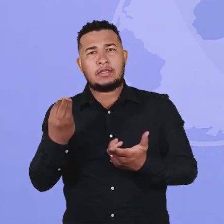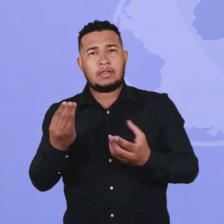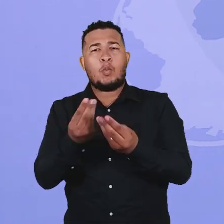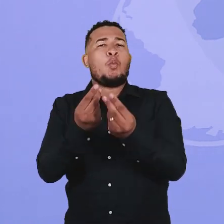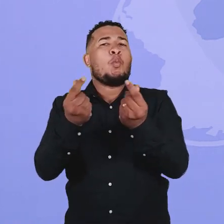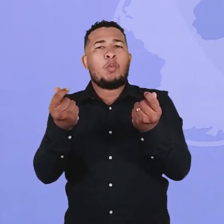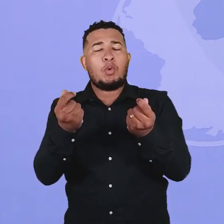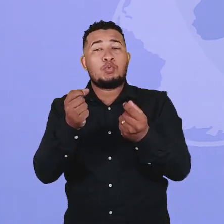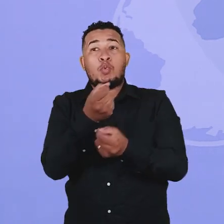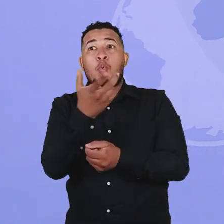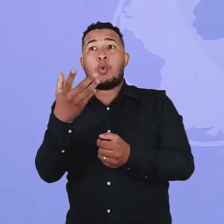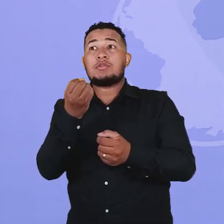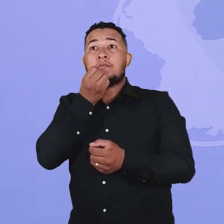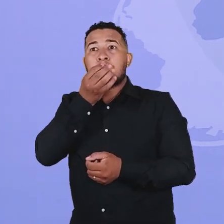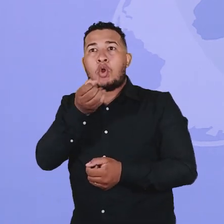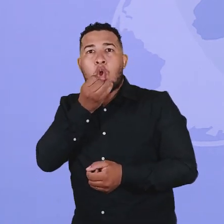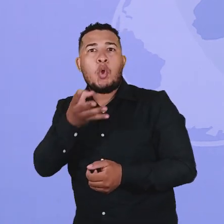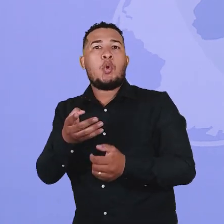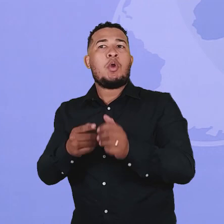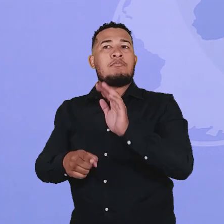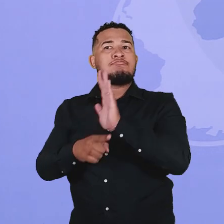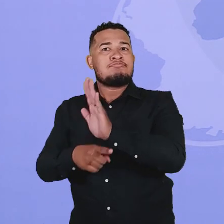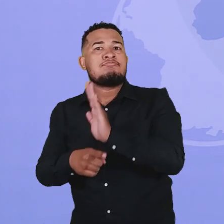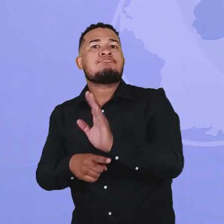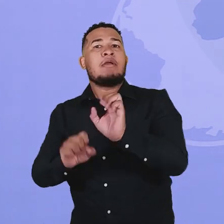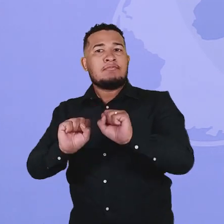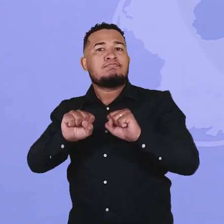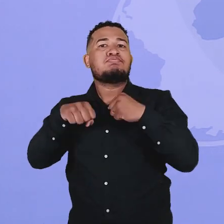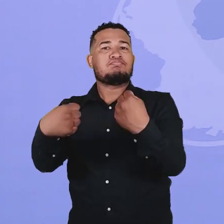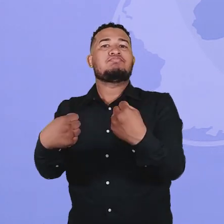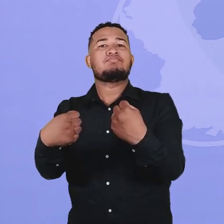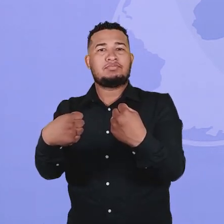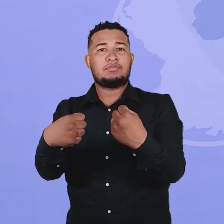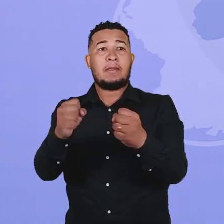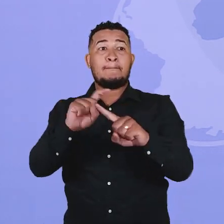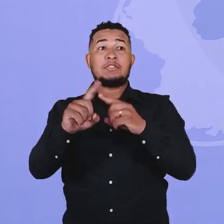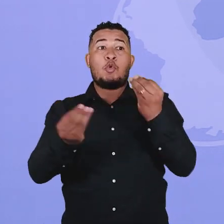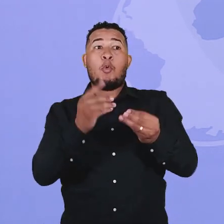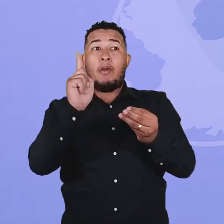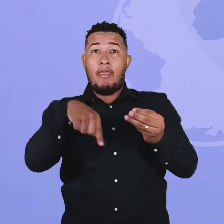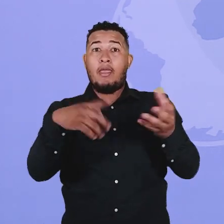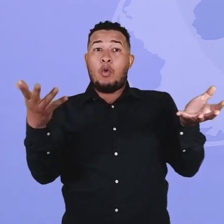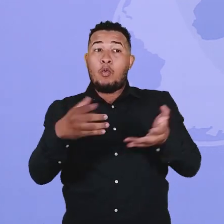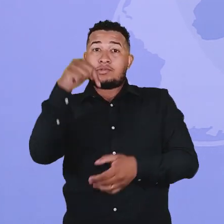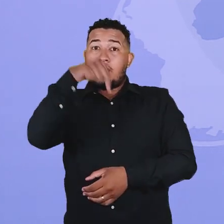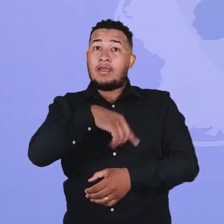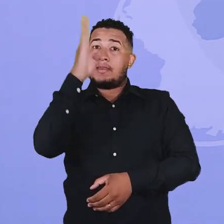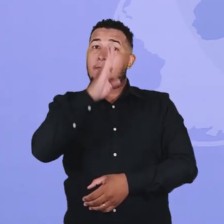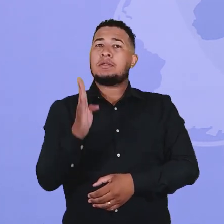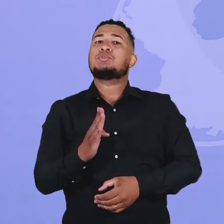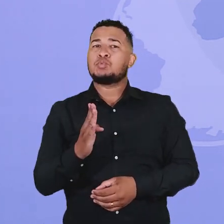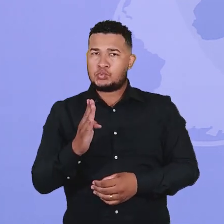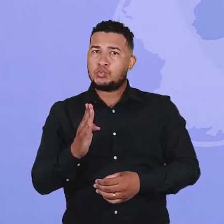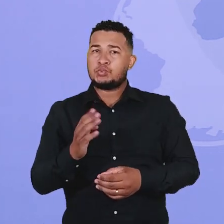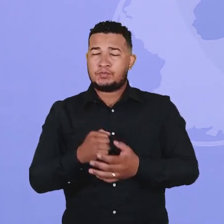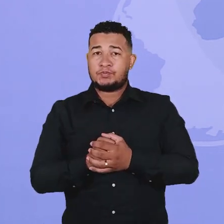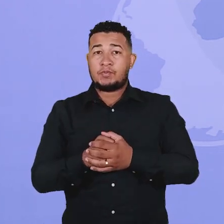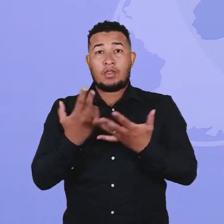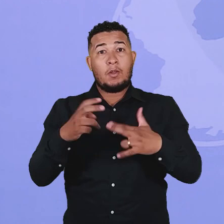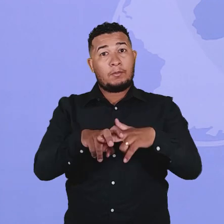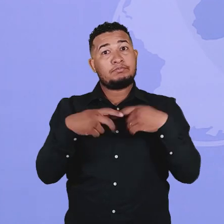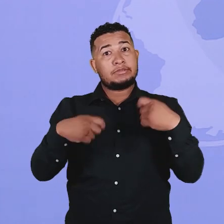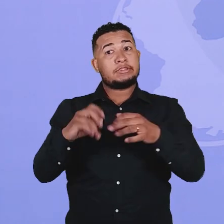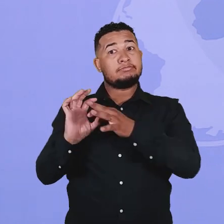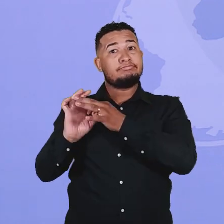vida, sobre essa questão dos benefícios do investimento que é feito para isso, mas como está a realidade do nosso país hoje. Então